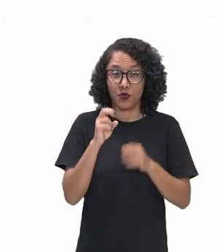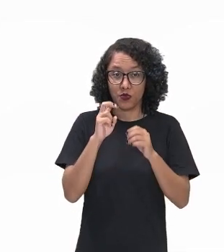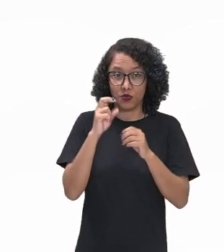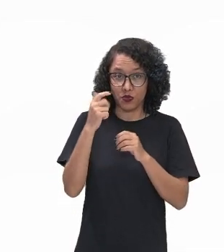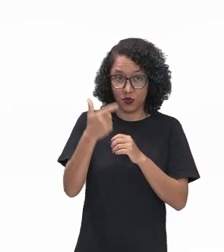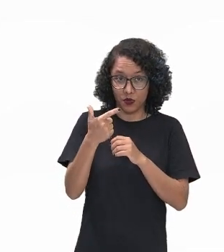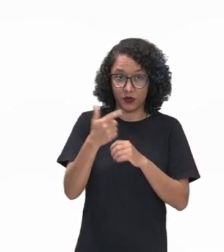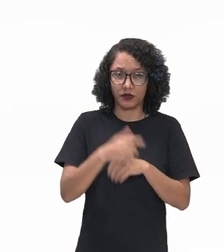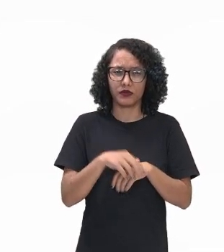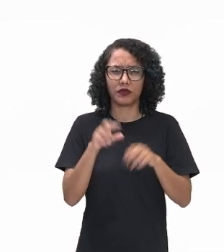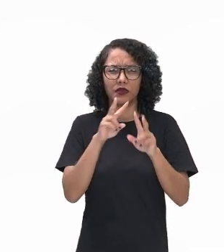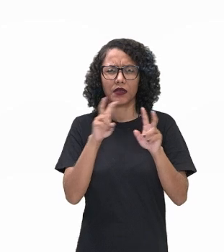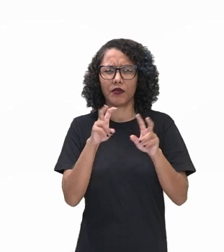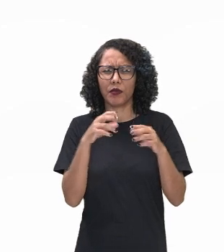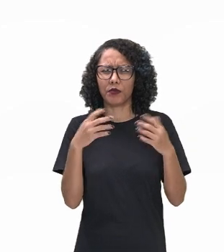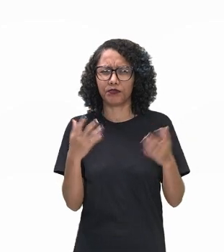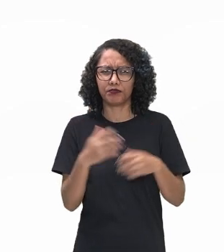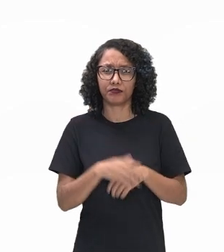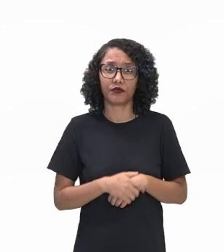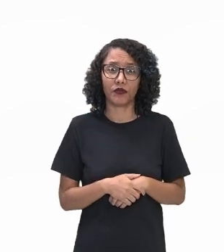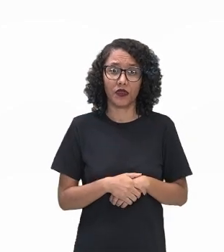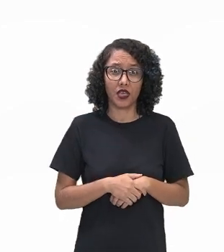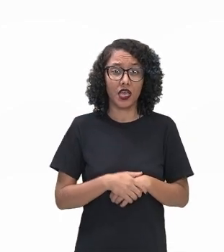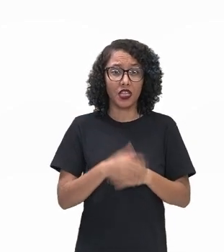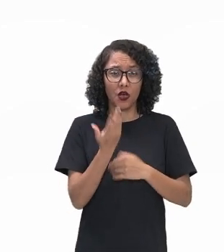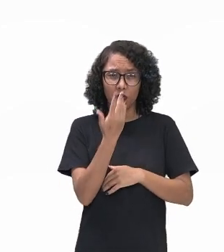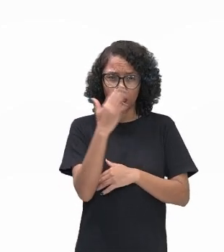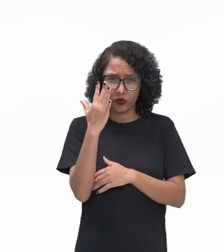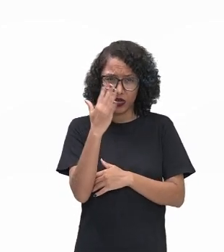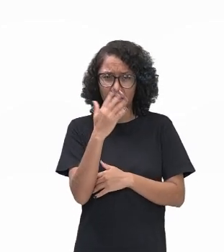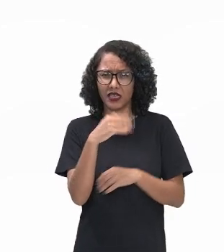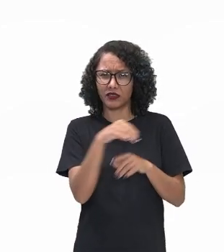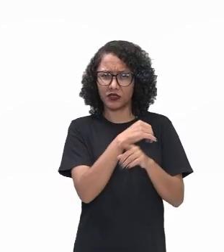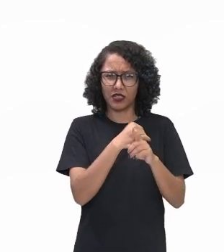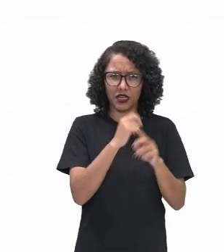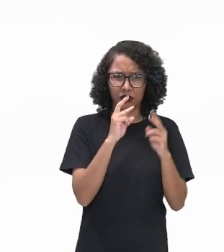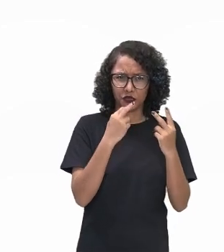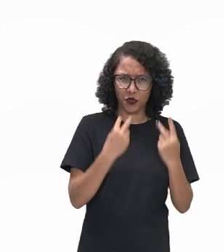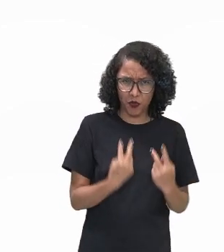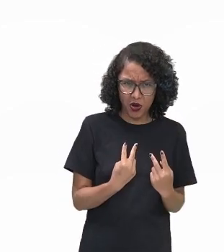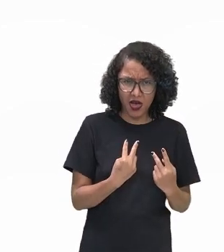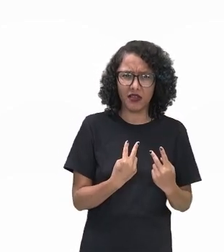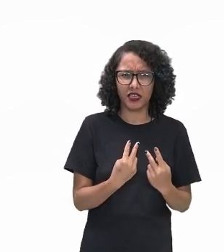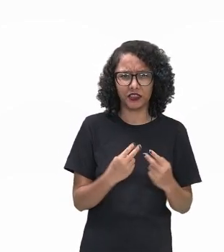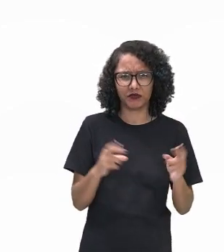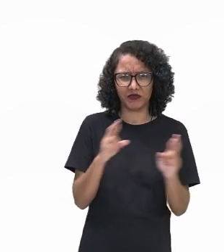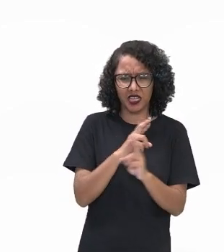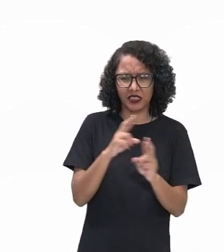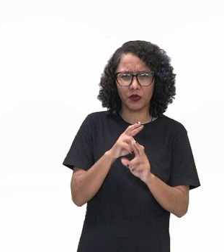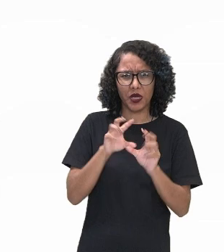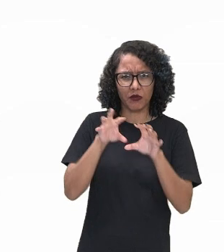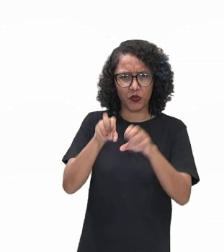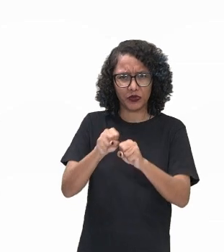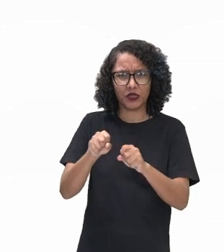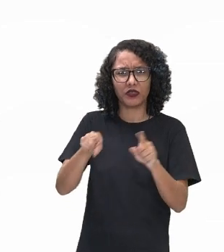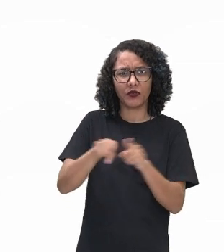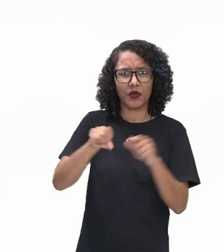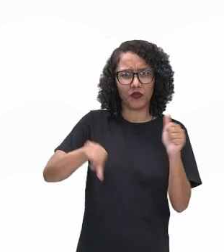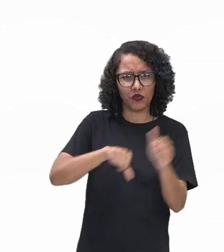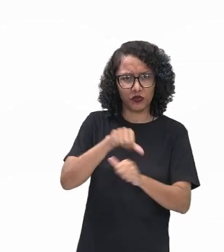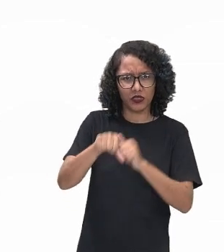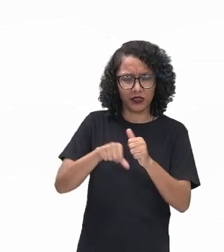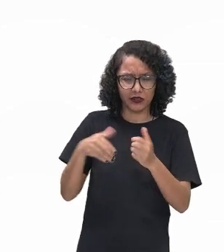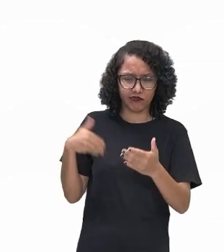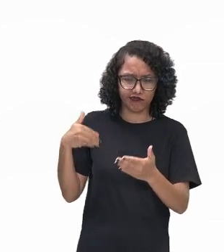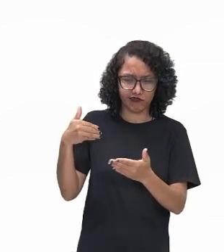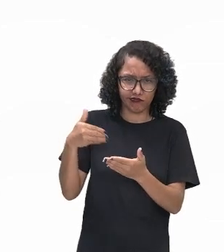de conhecimento relações de apropriação e transformação da natureza pelas diferentes sociedades humanas ao longo